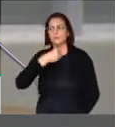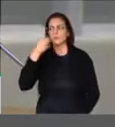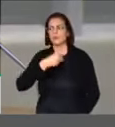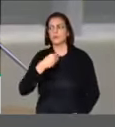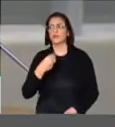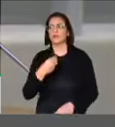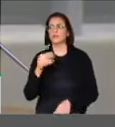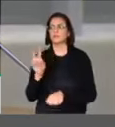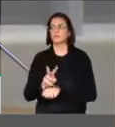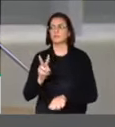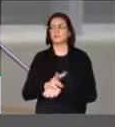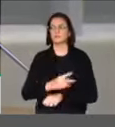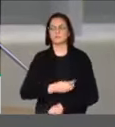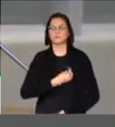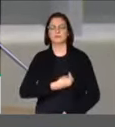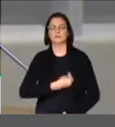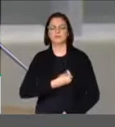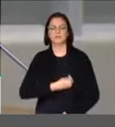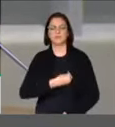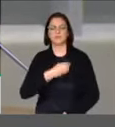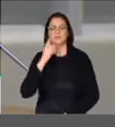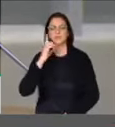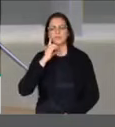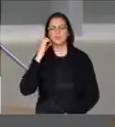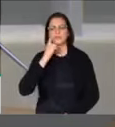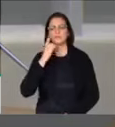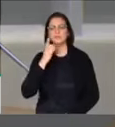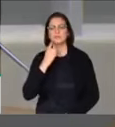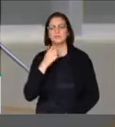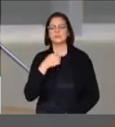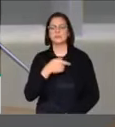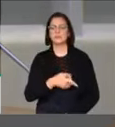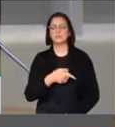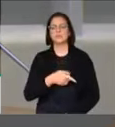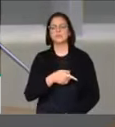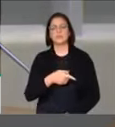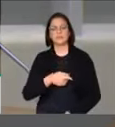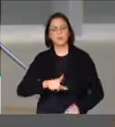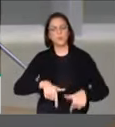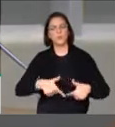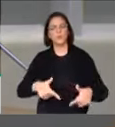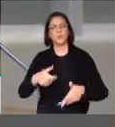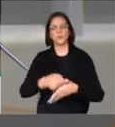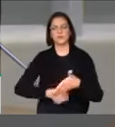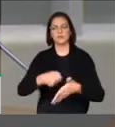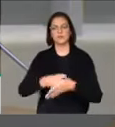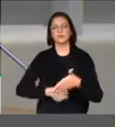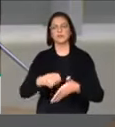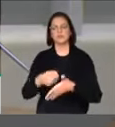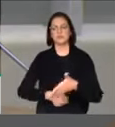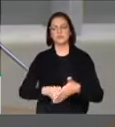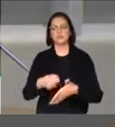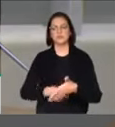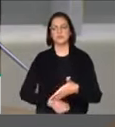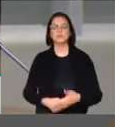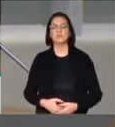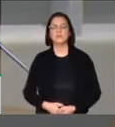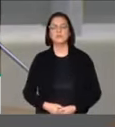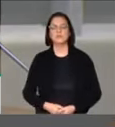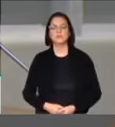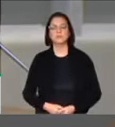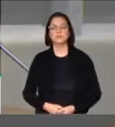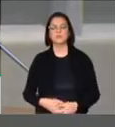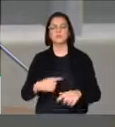vida de um deputado e de um guerreiro como o combativo Jean Willis. O mesmo Estado que ainda hoje, Mônica,